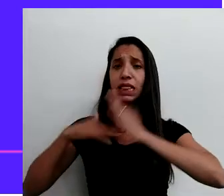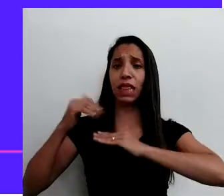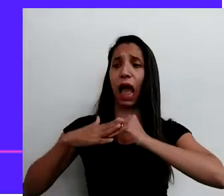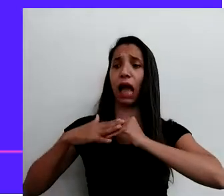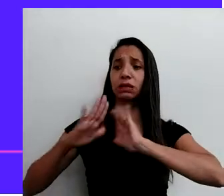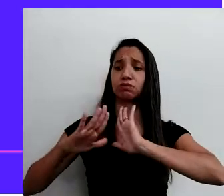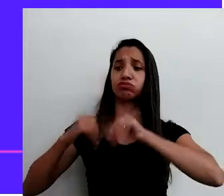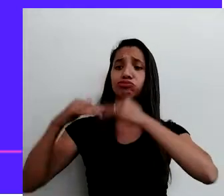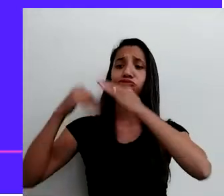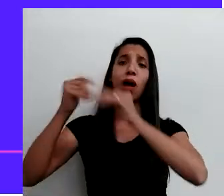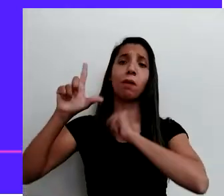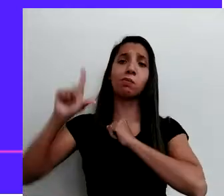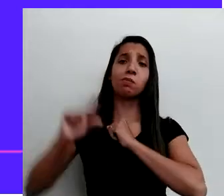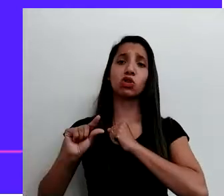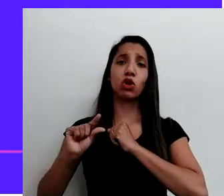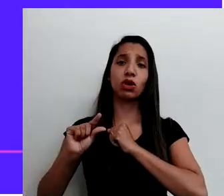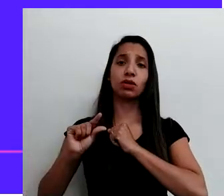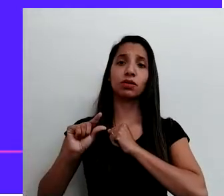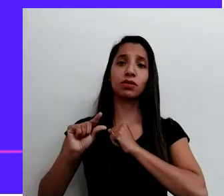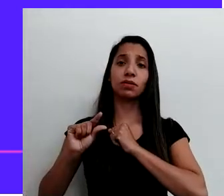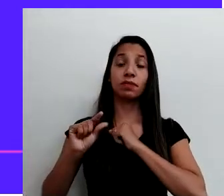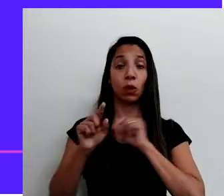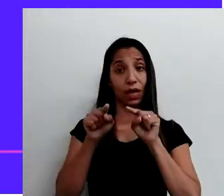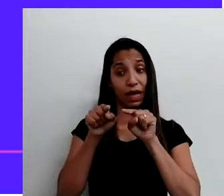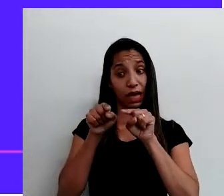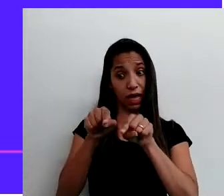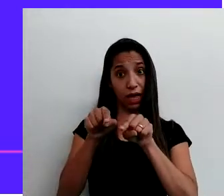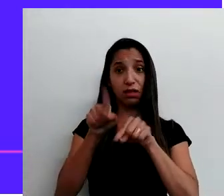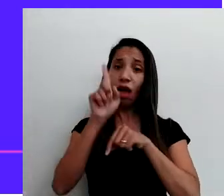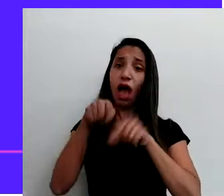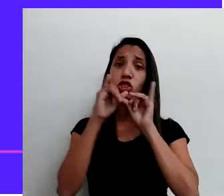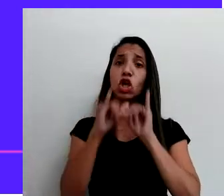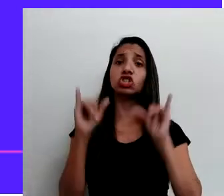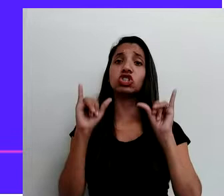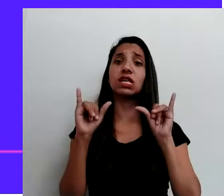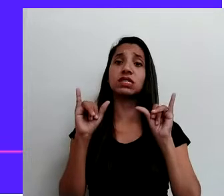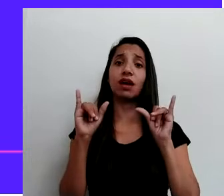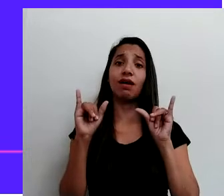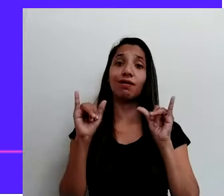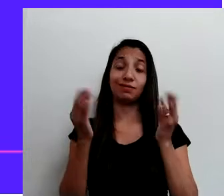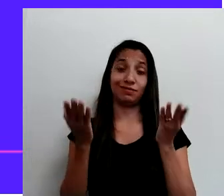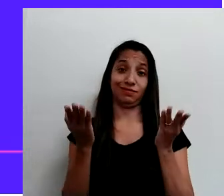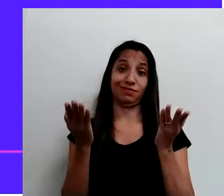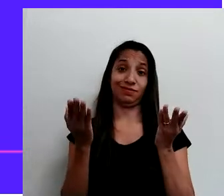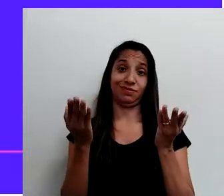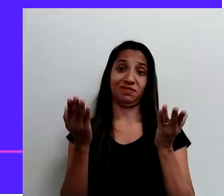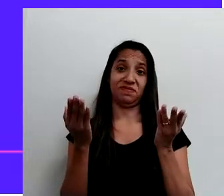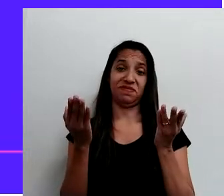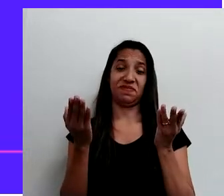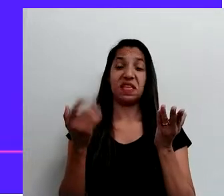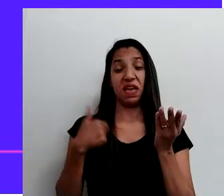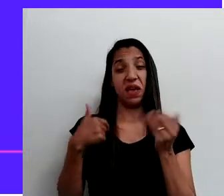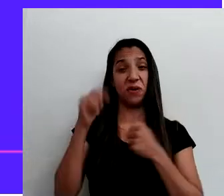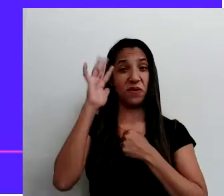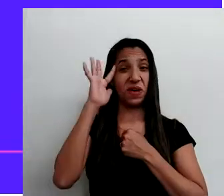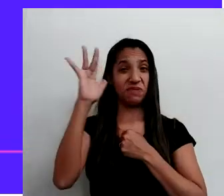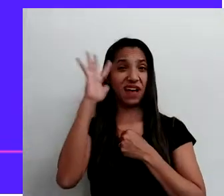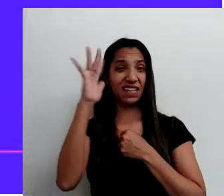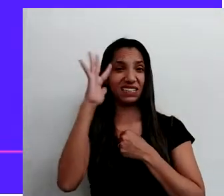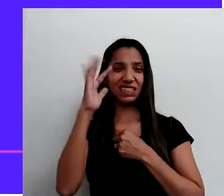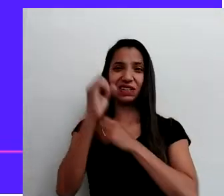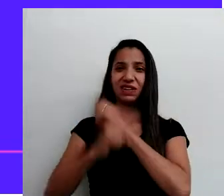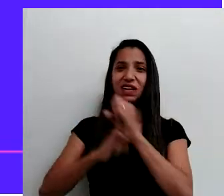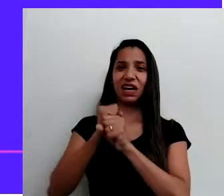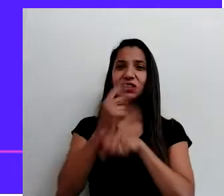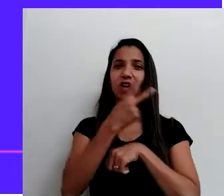Isso é notícia, né? Imagino que tenha sido quando foi divulgado em 2014, acho que com certeza